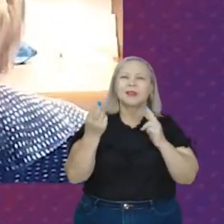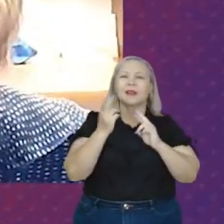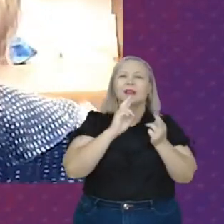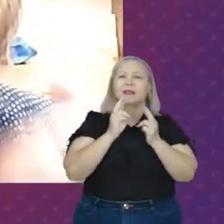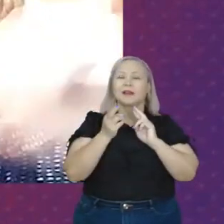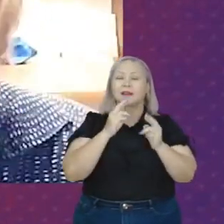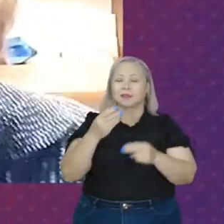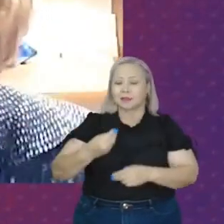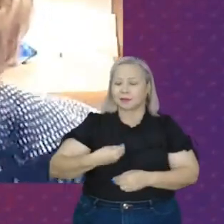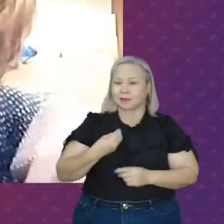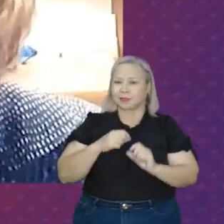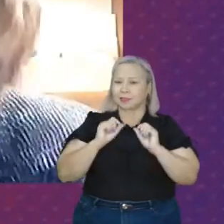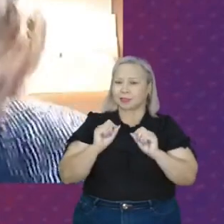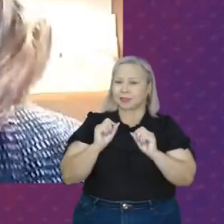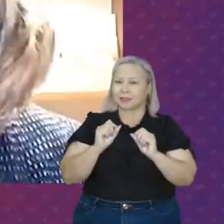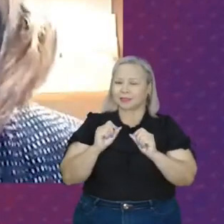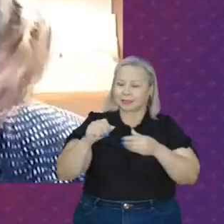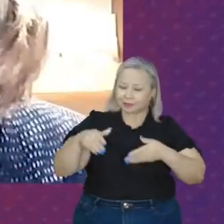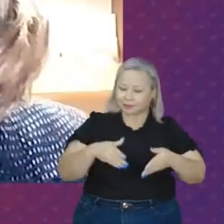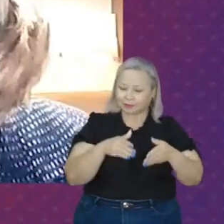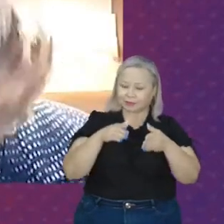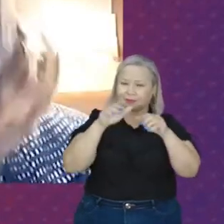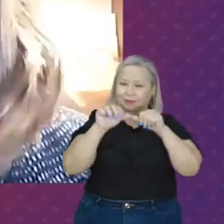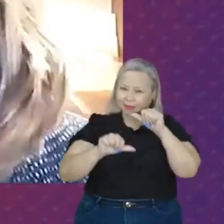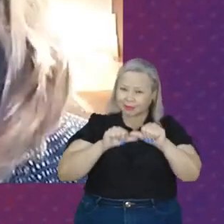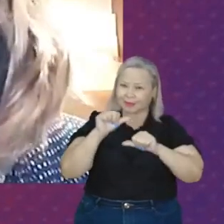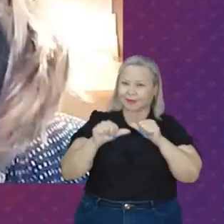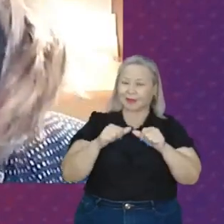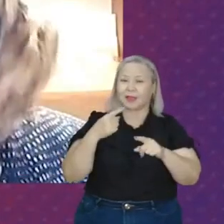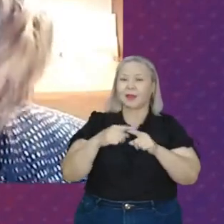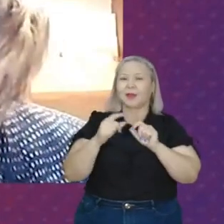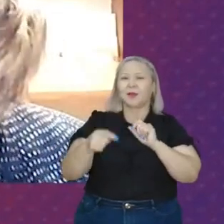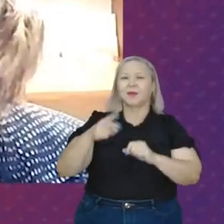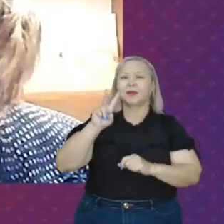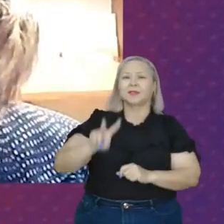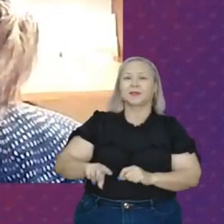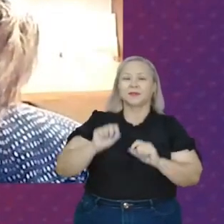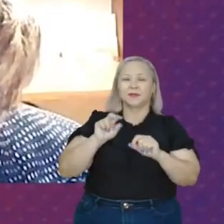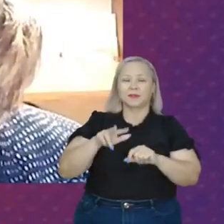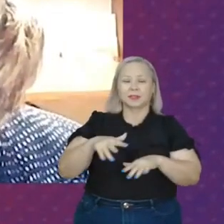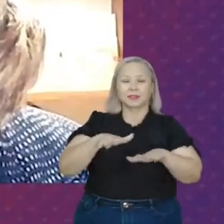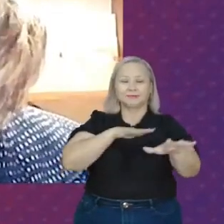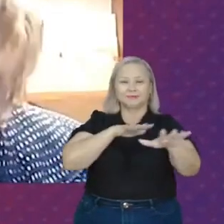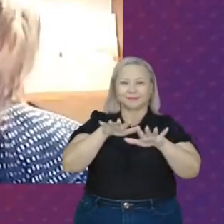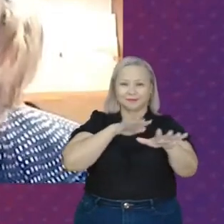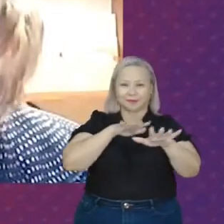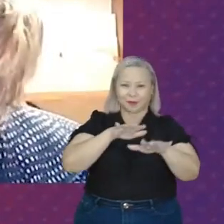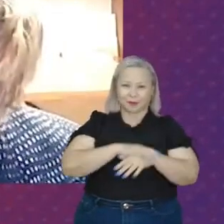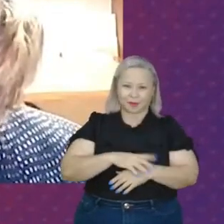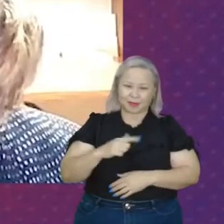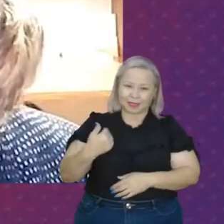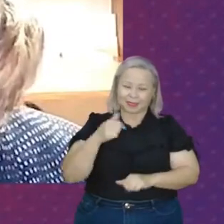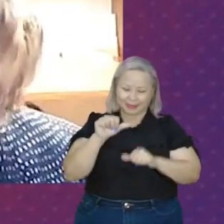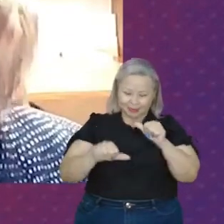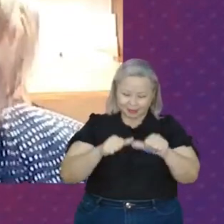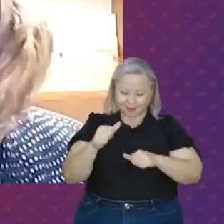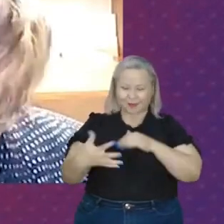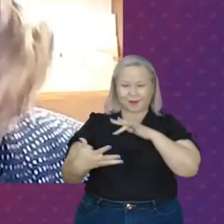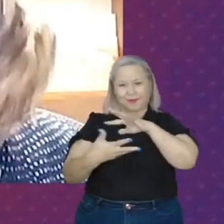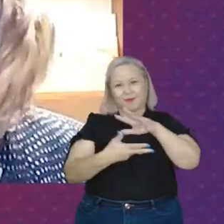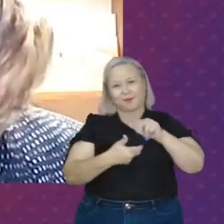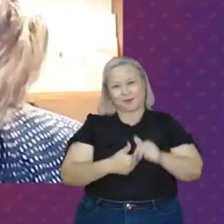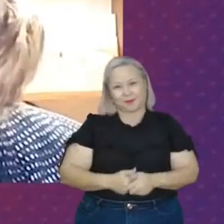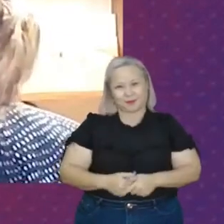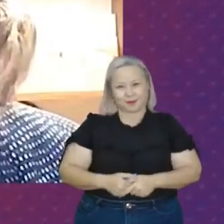estarmos, enfim, caminhando e transformando. Porque todas as vezes que a gente se coloca em movimento, a gente transforma o mundo.